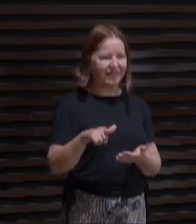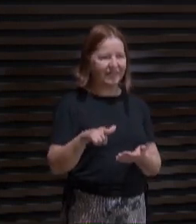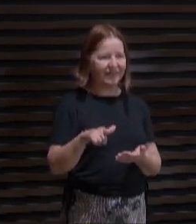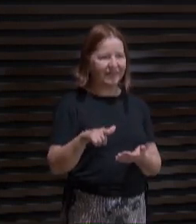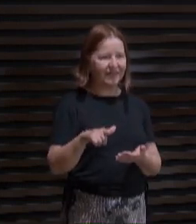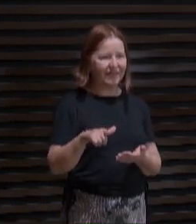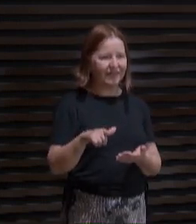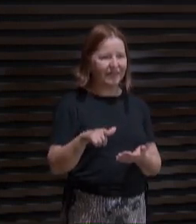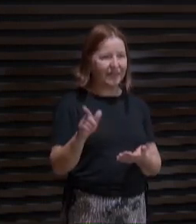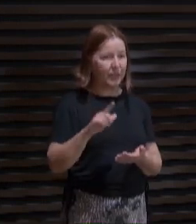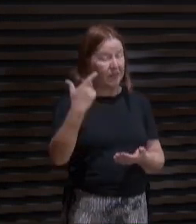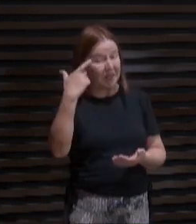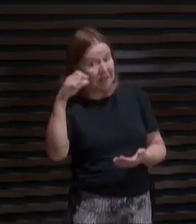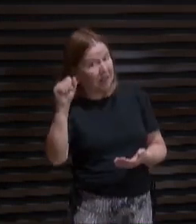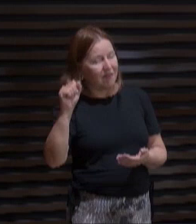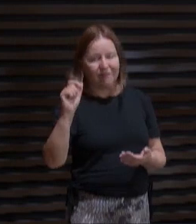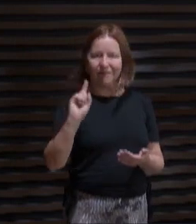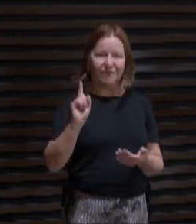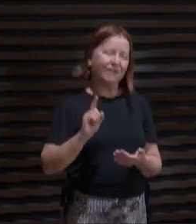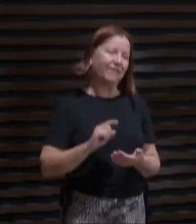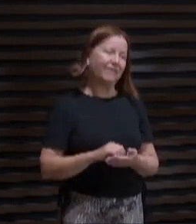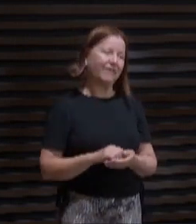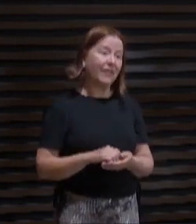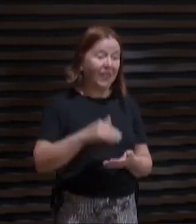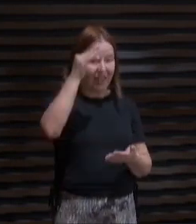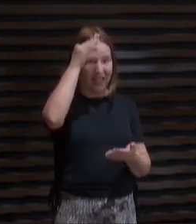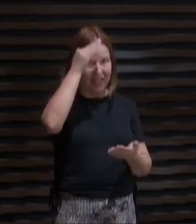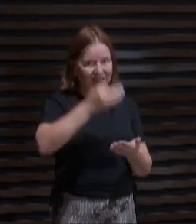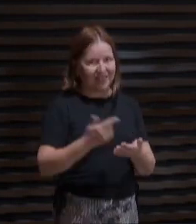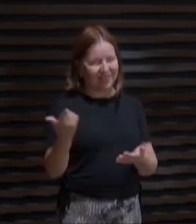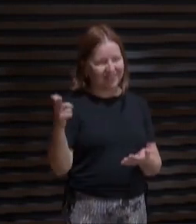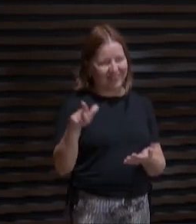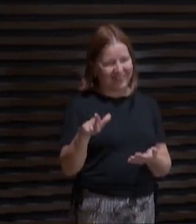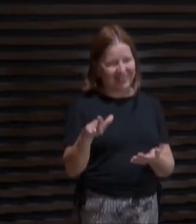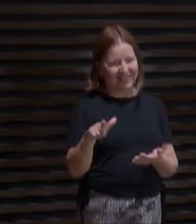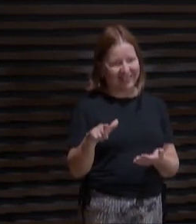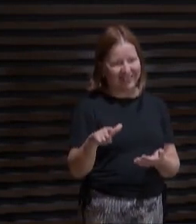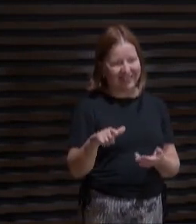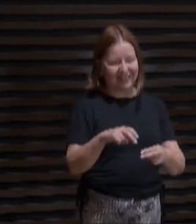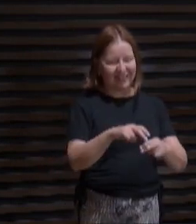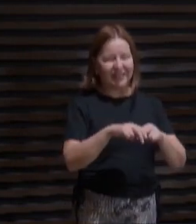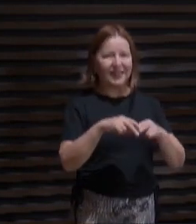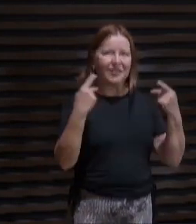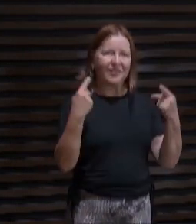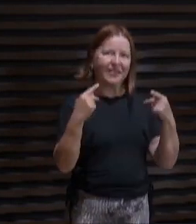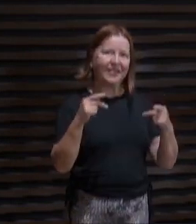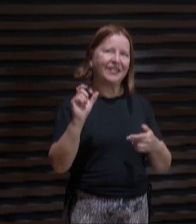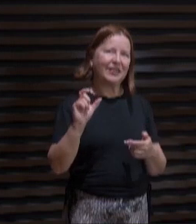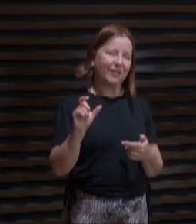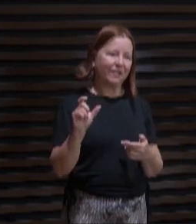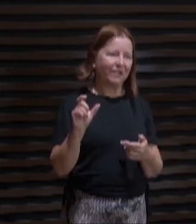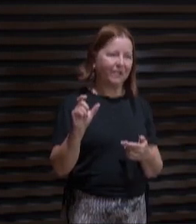Não é uma conquista. Assim a fé vem pela pregação da